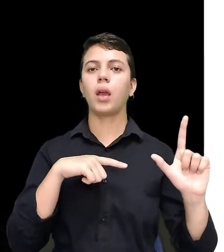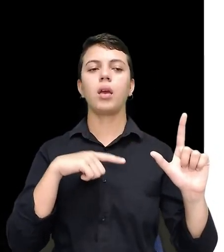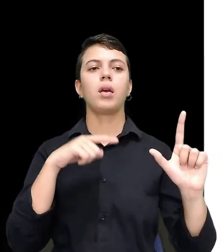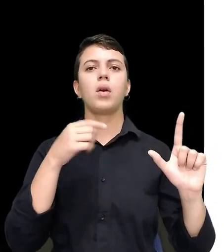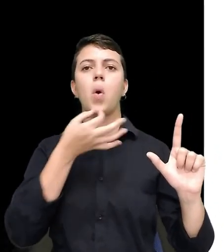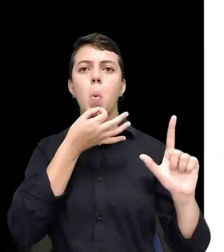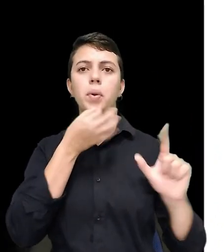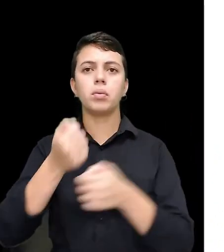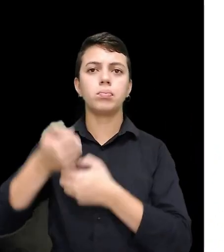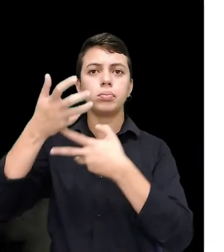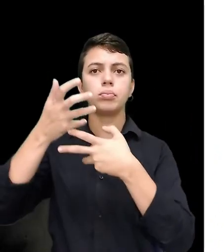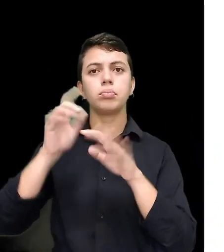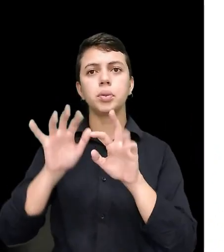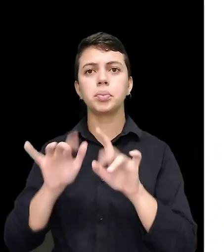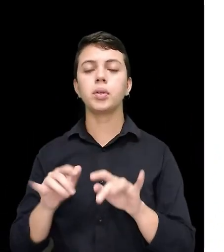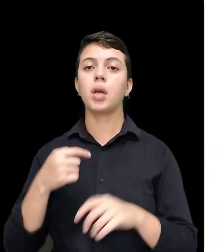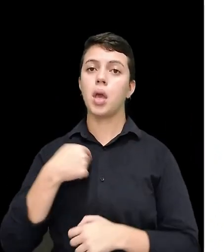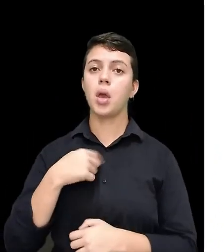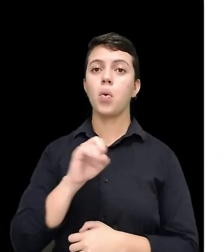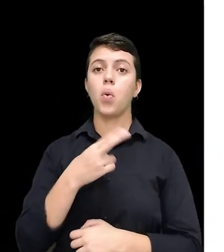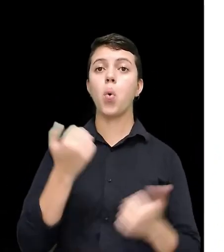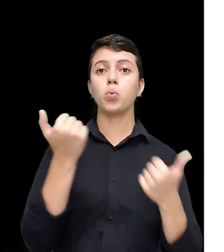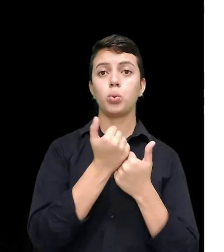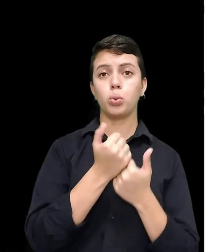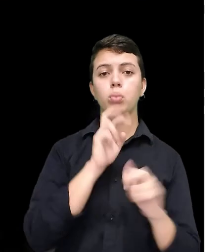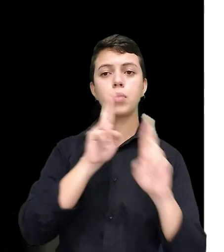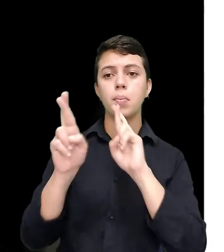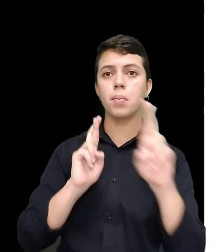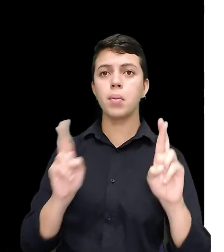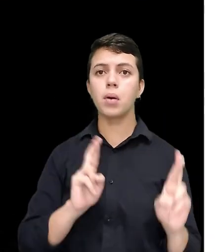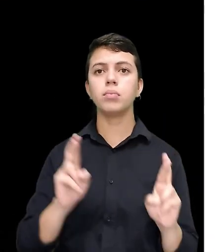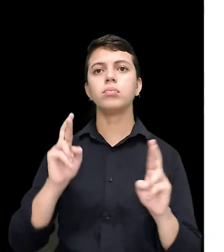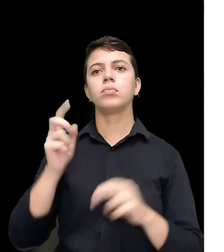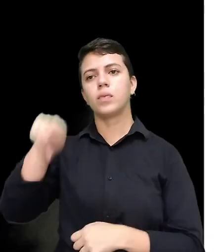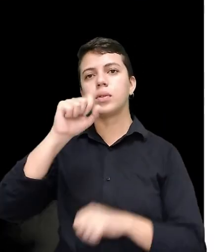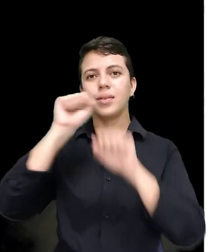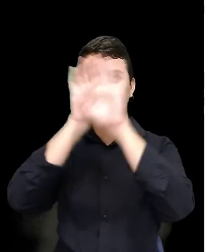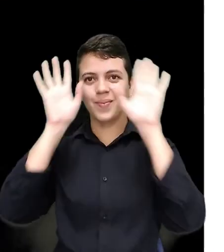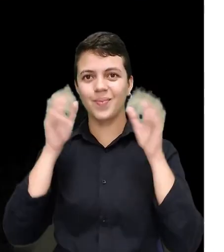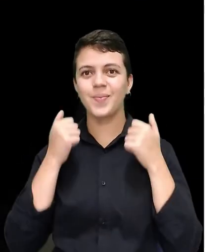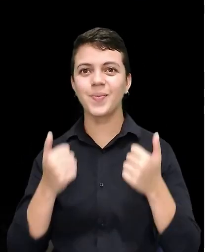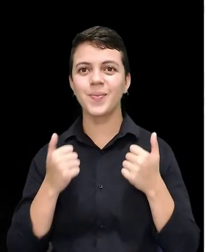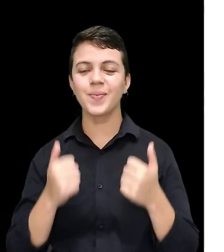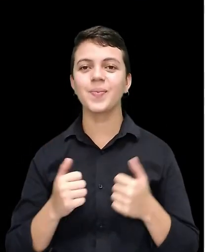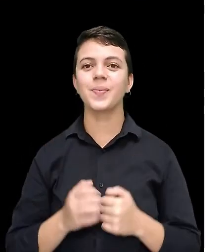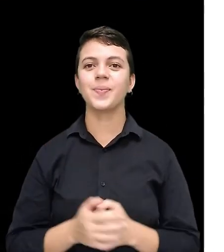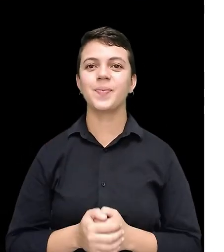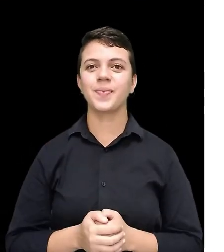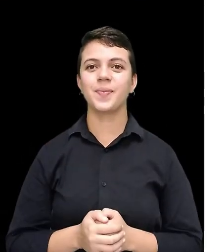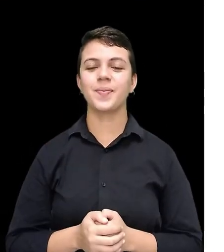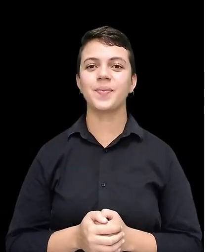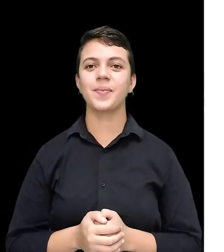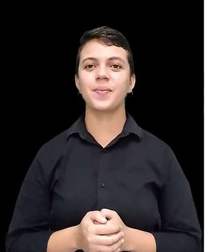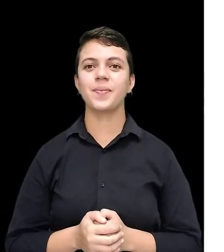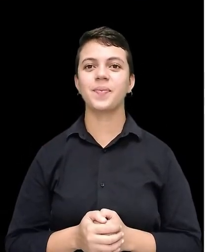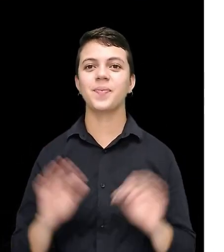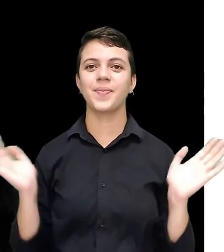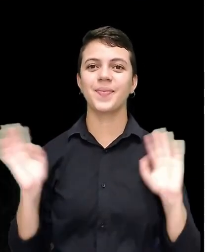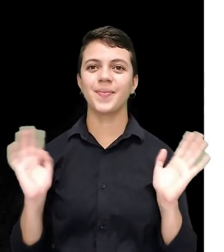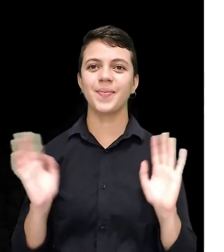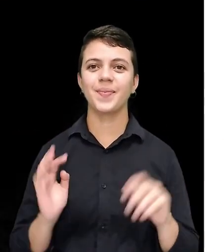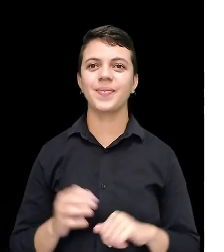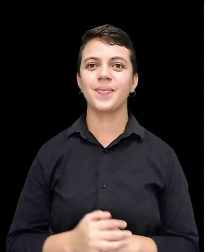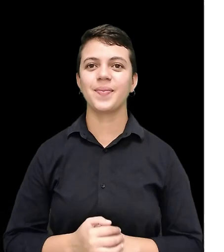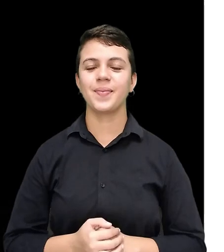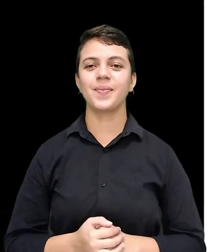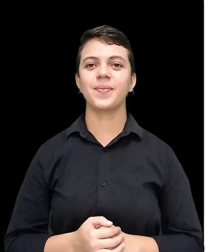vocês podem comentar e tanto eu como os tutores podem tirar as dúvidas de vocês. E é